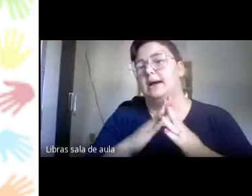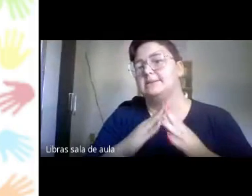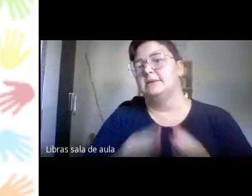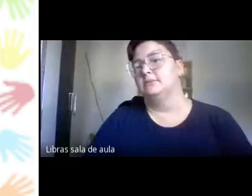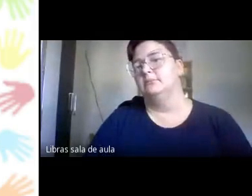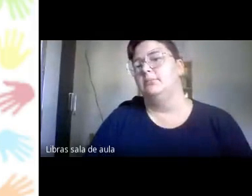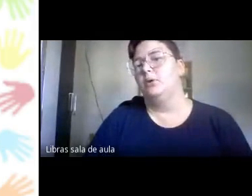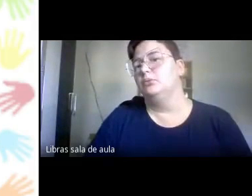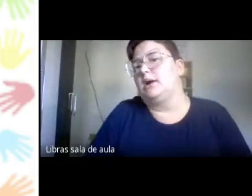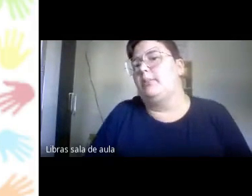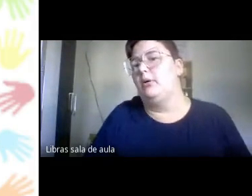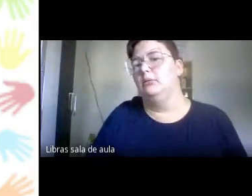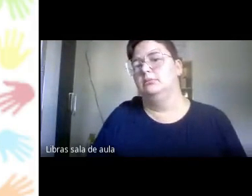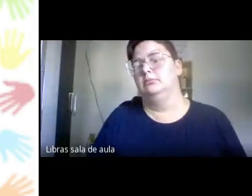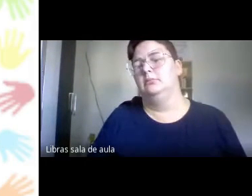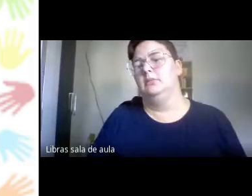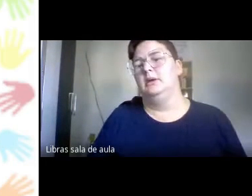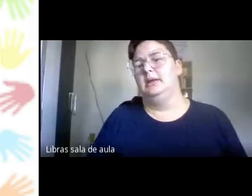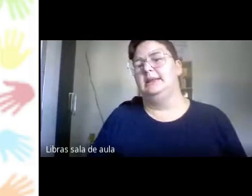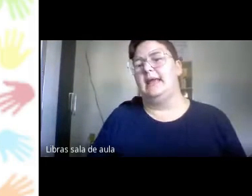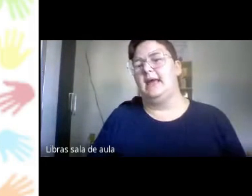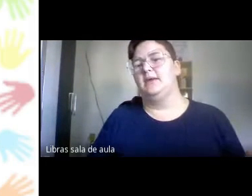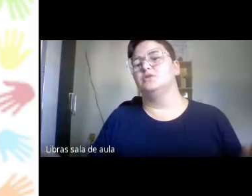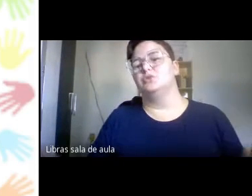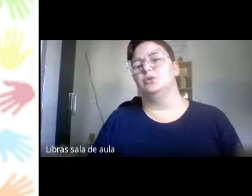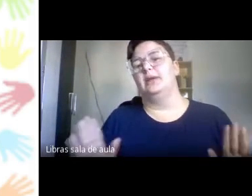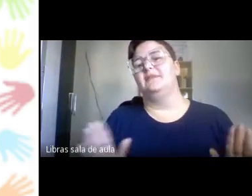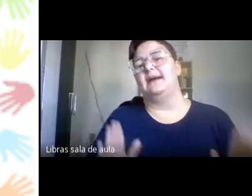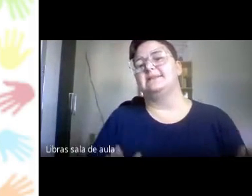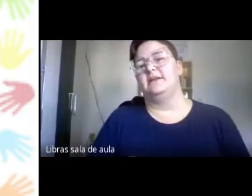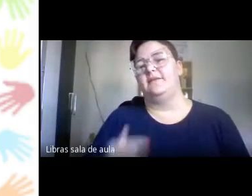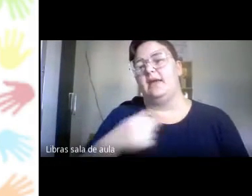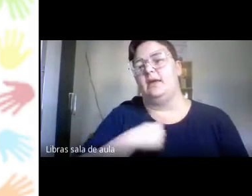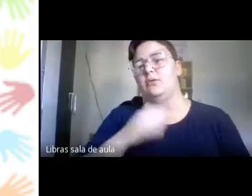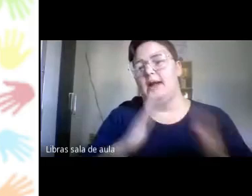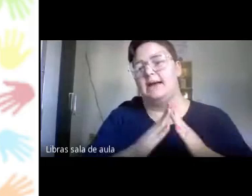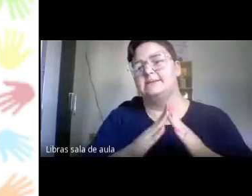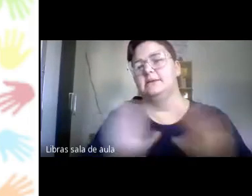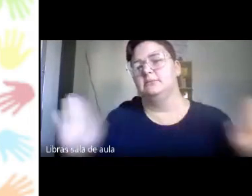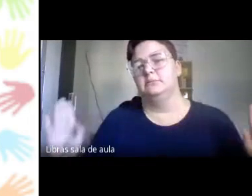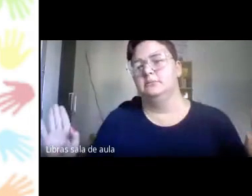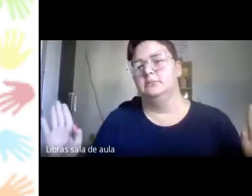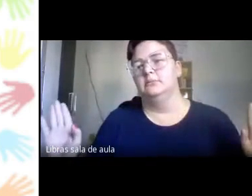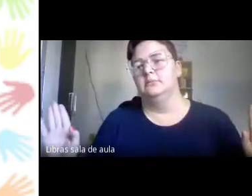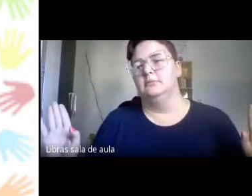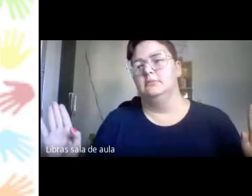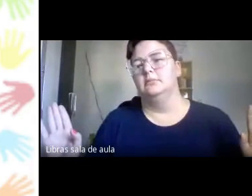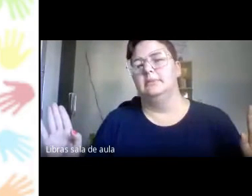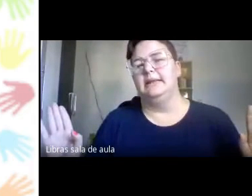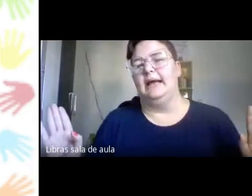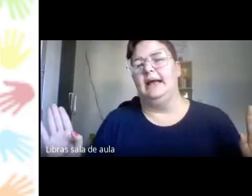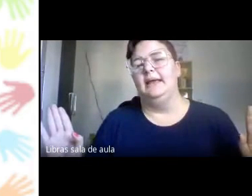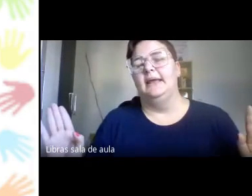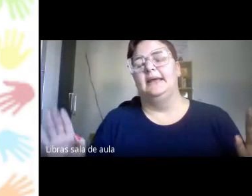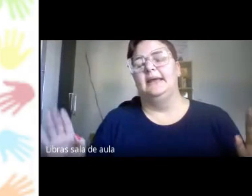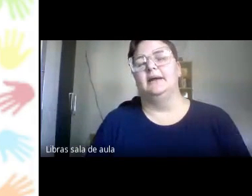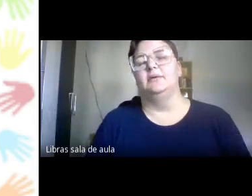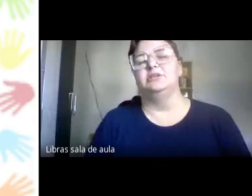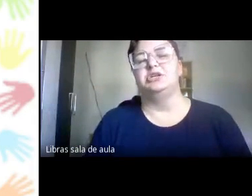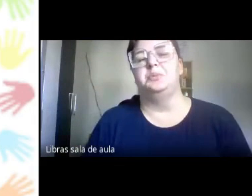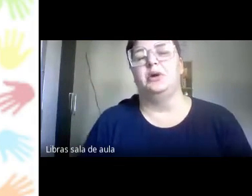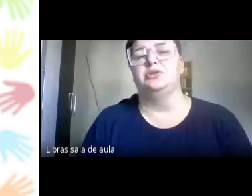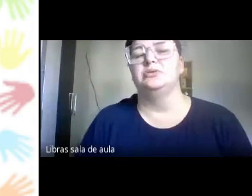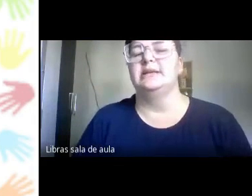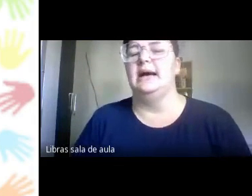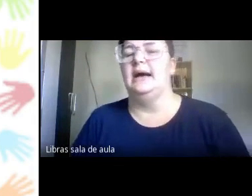eu casa. Ponto, acabou. Né? E o surdo, ele vai escrever eu casa. Tá? Então,